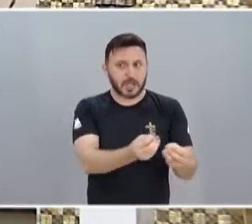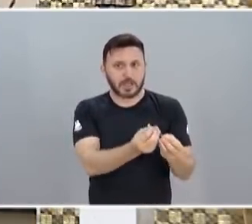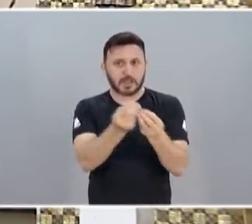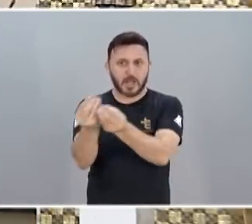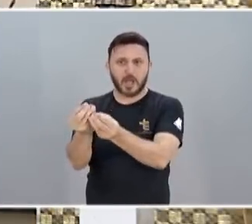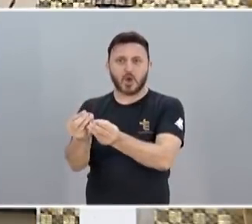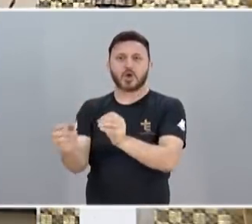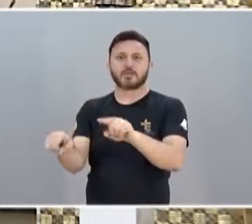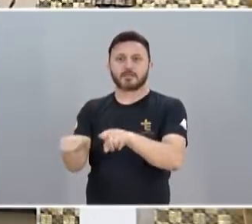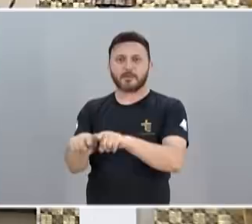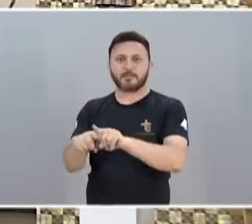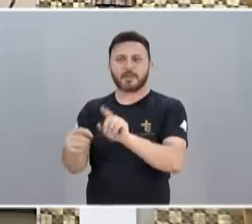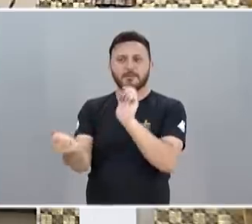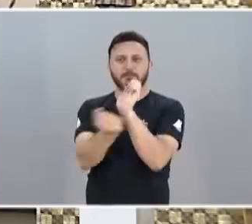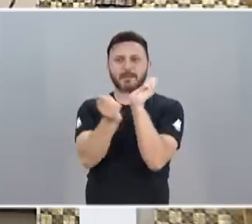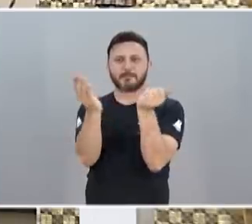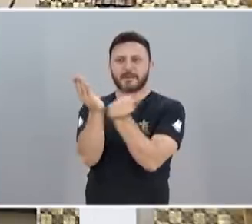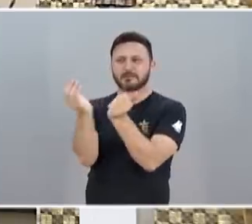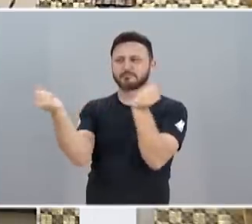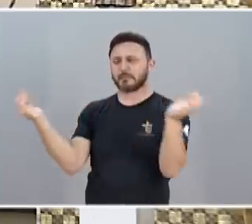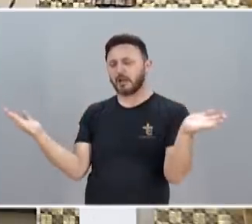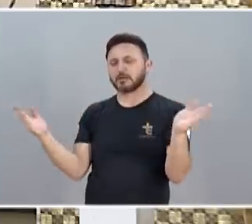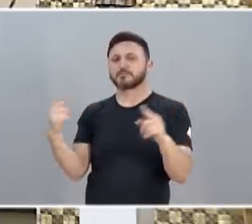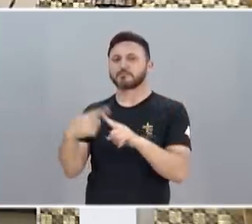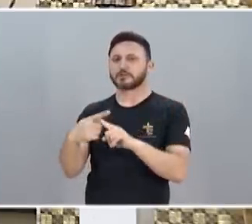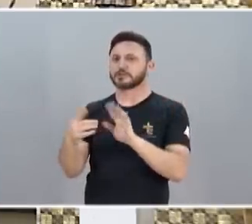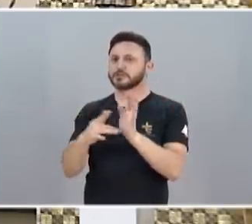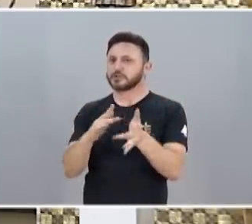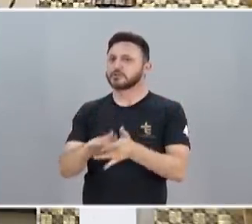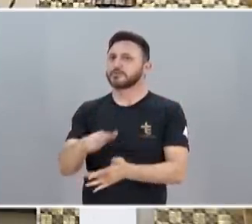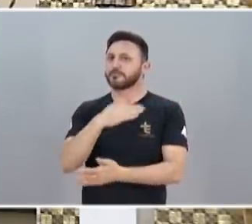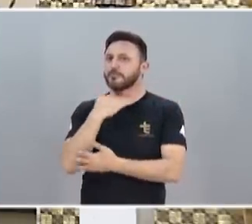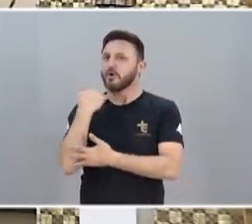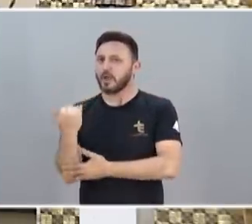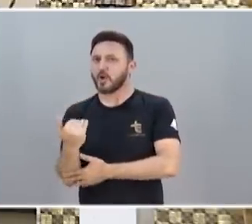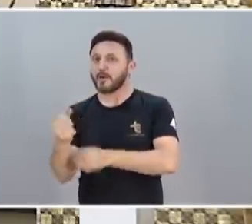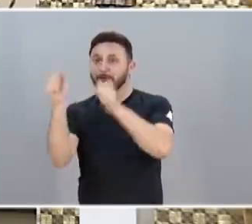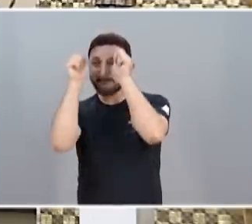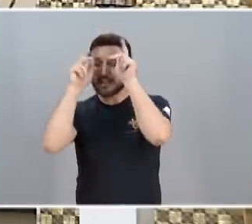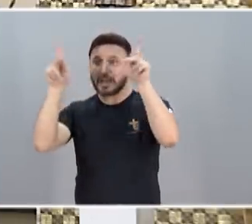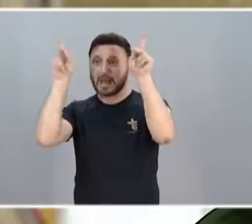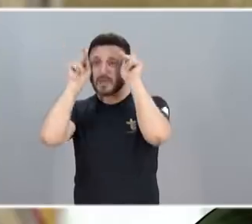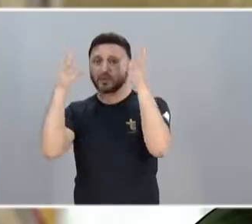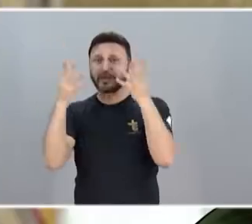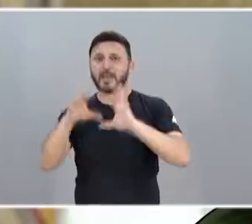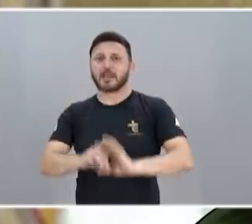e rejeitastes diante de Pilatos, que estava decidido a soltá-lo.